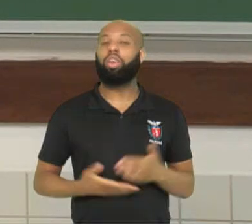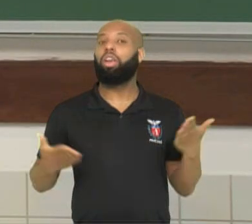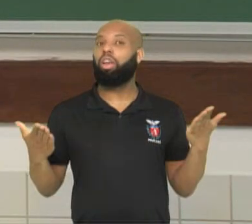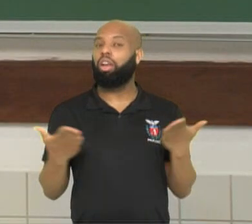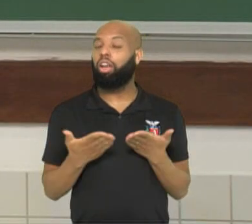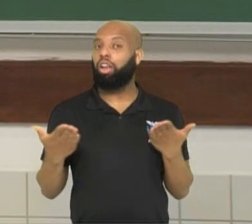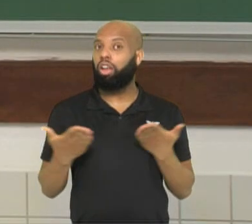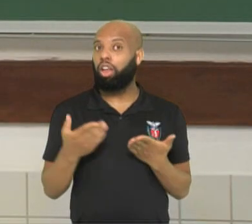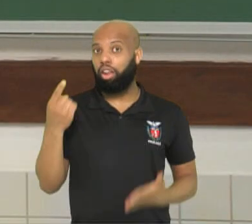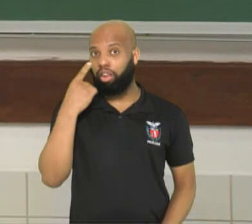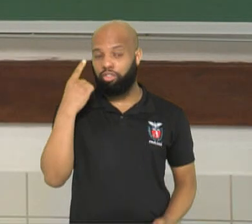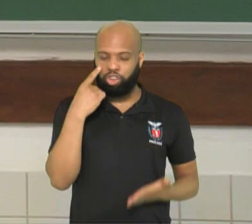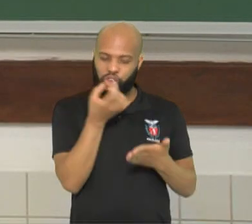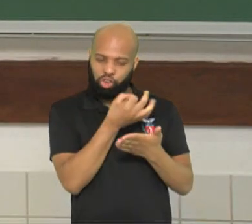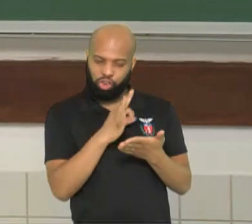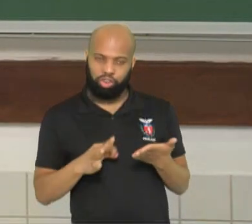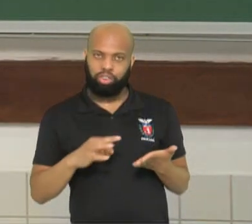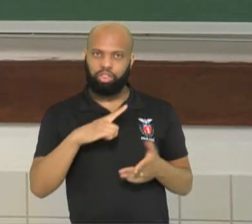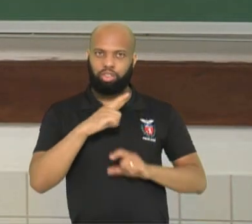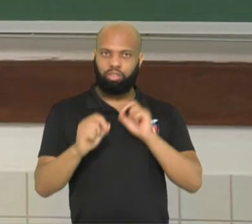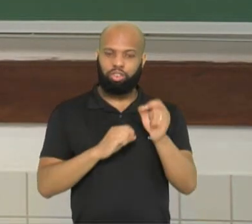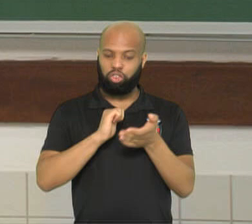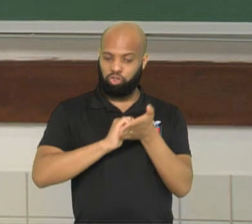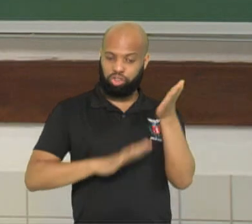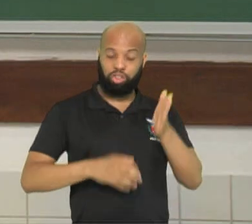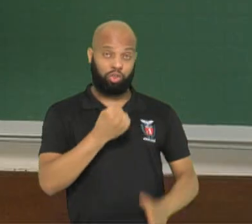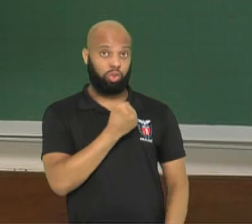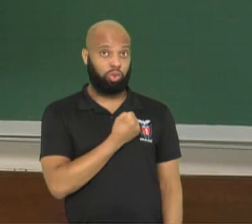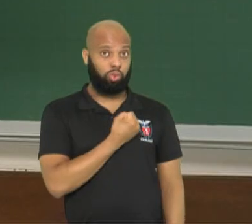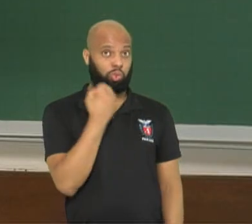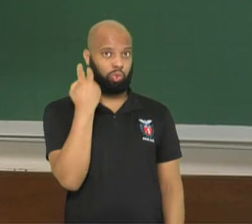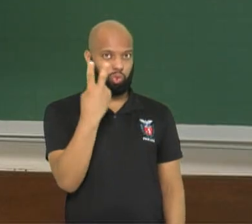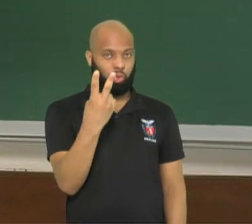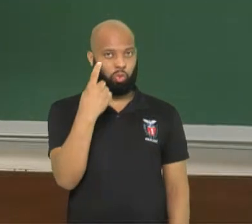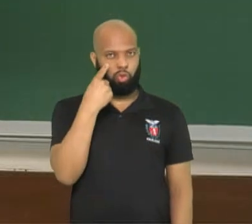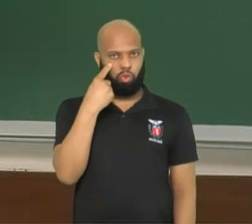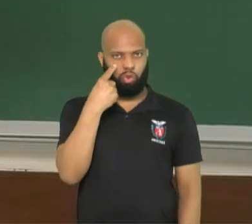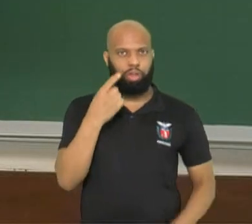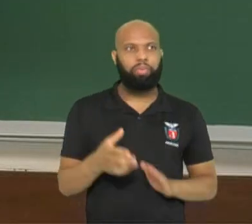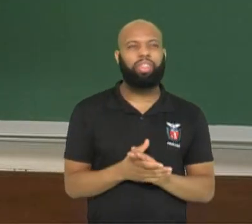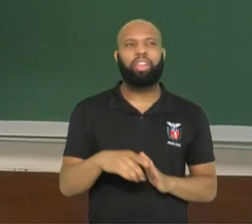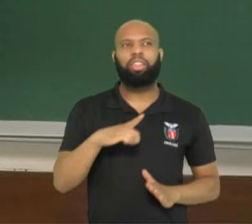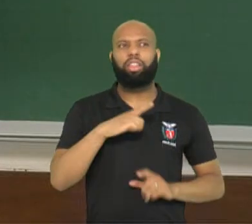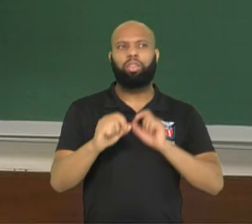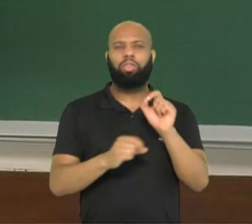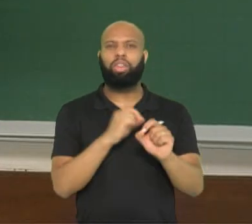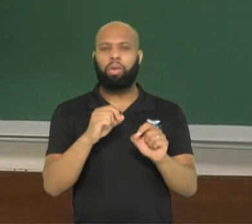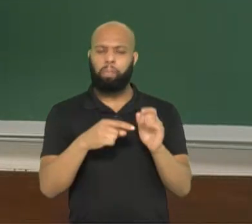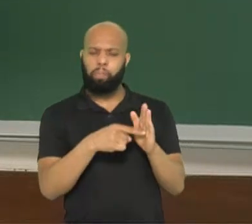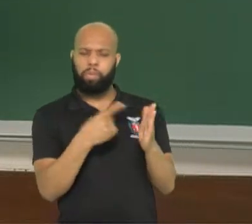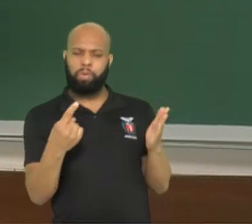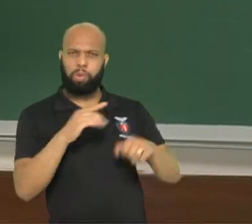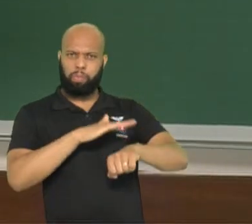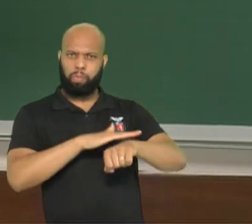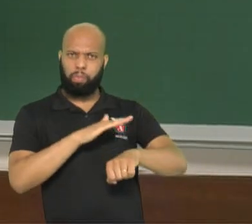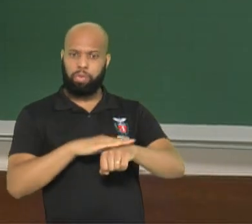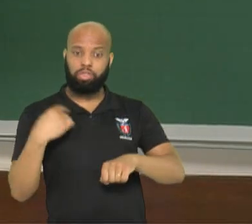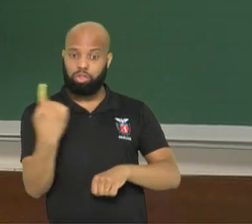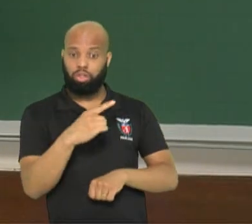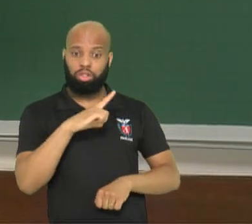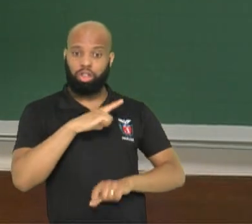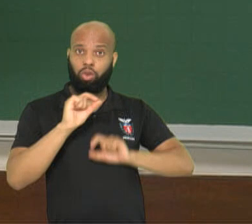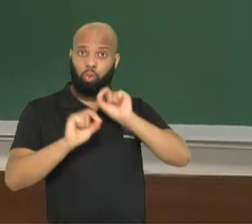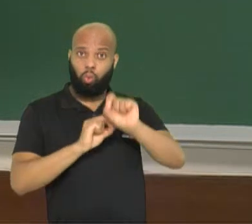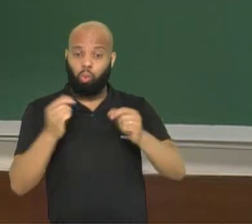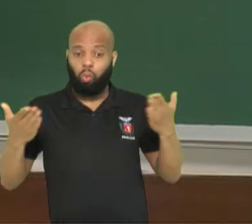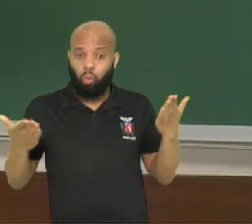Vamos lá, então, corrigindo o nosso exercício 2. Veja, o primeiro passo que a gente deve tomar